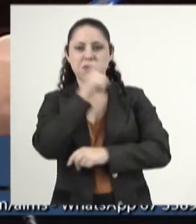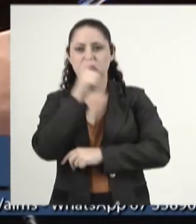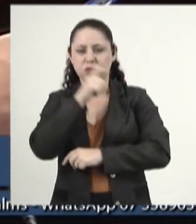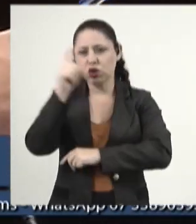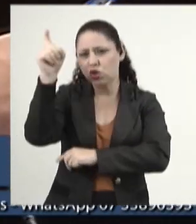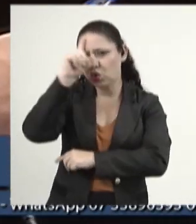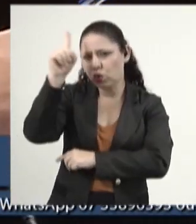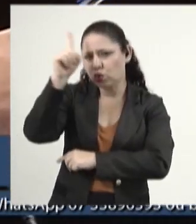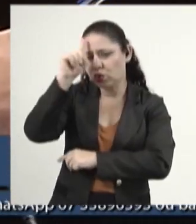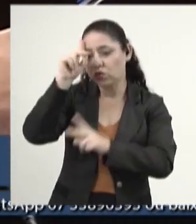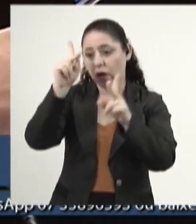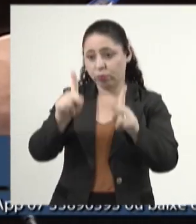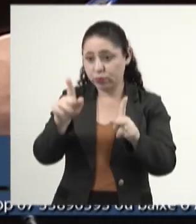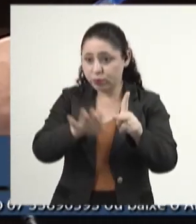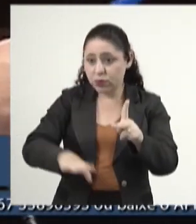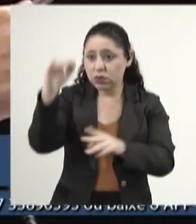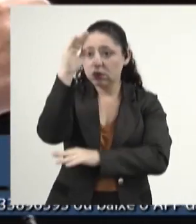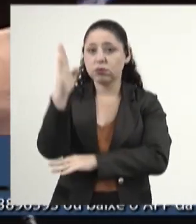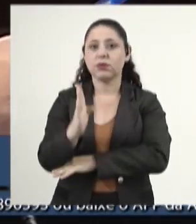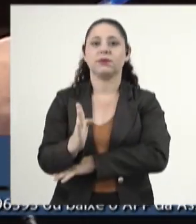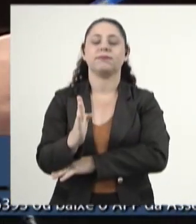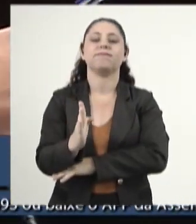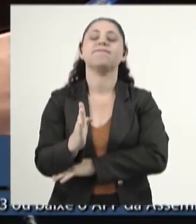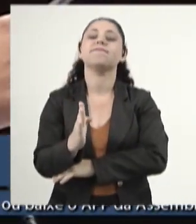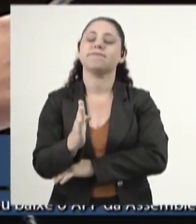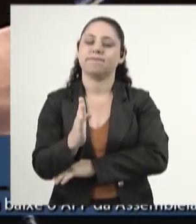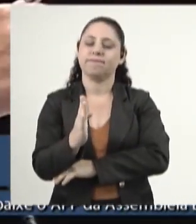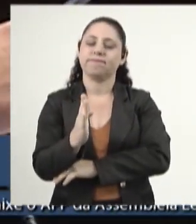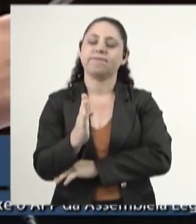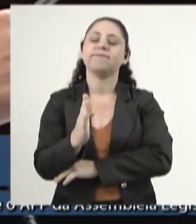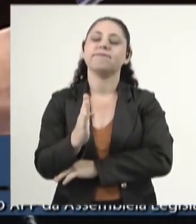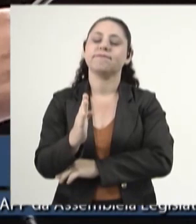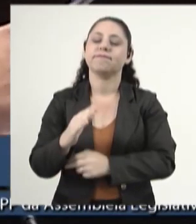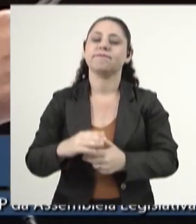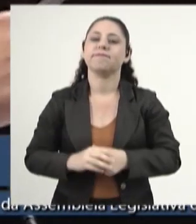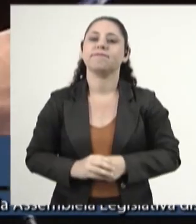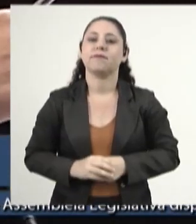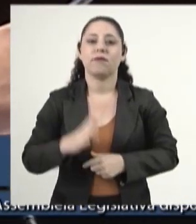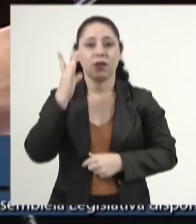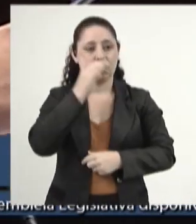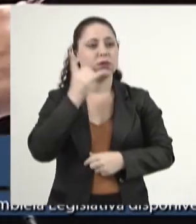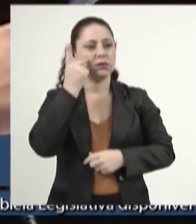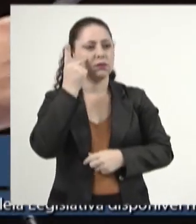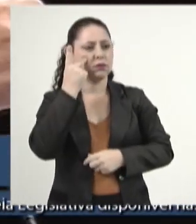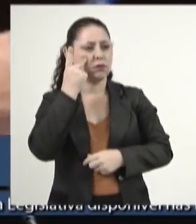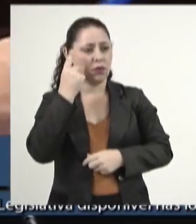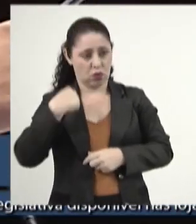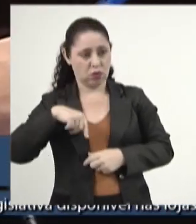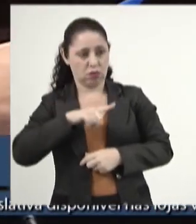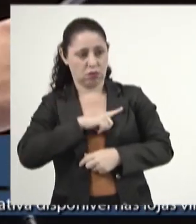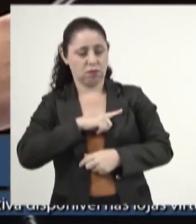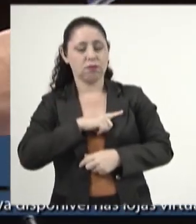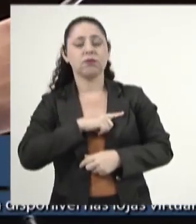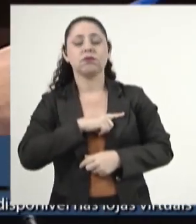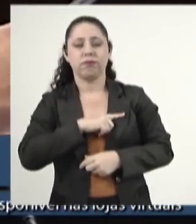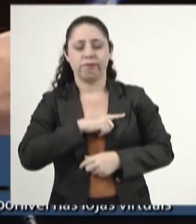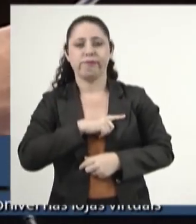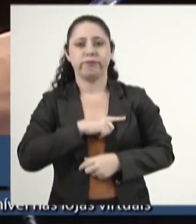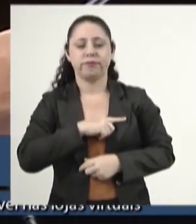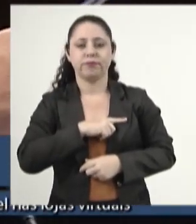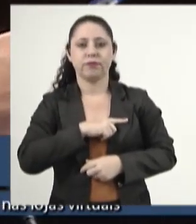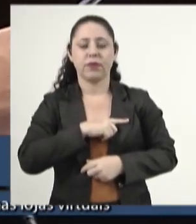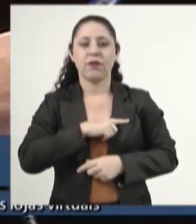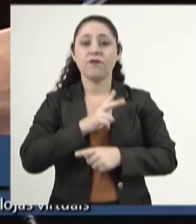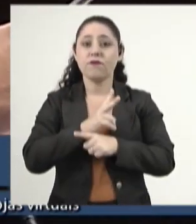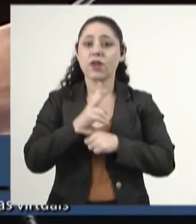todos os dias para a população do Brasil. E nós, deputado Pelicamp, nós vamos ganhar